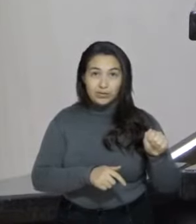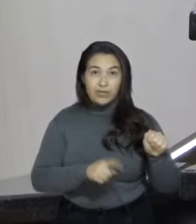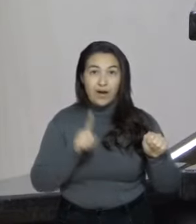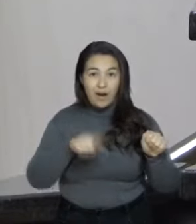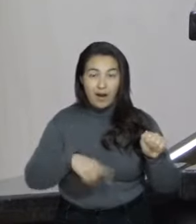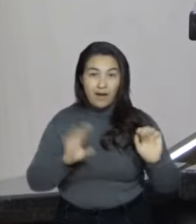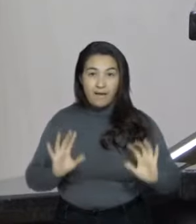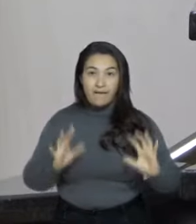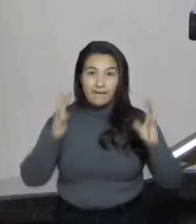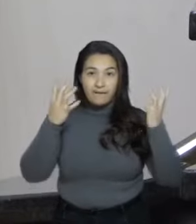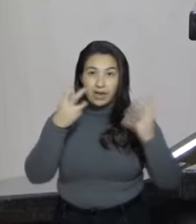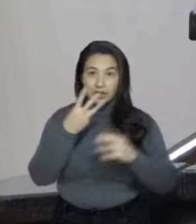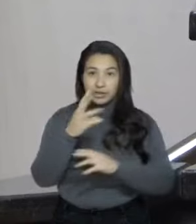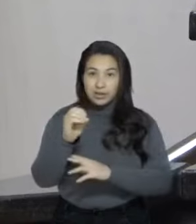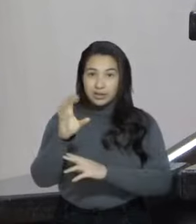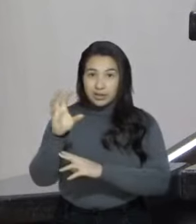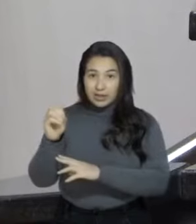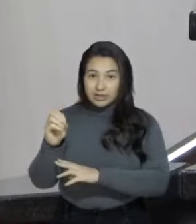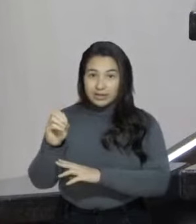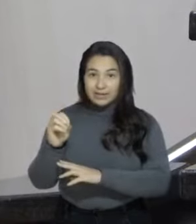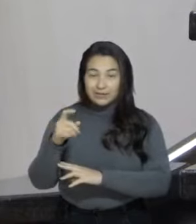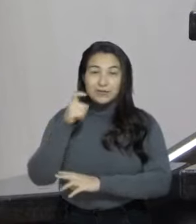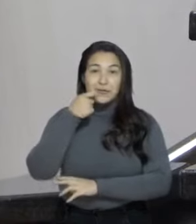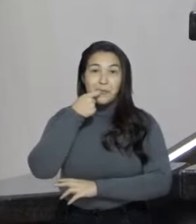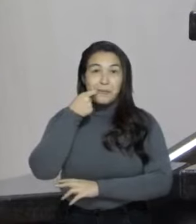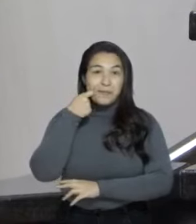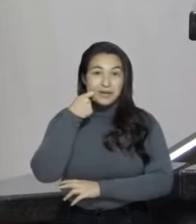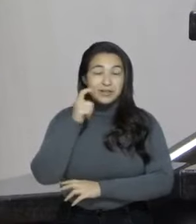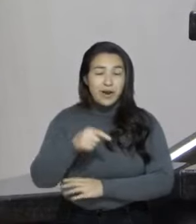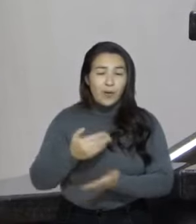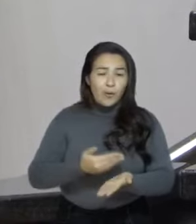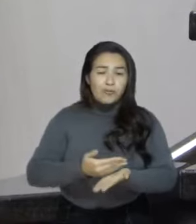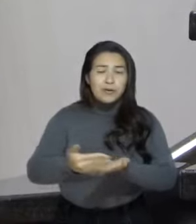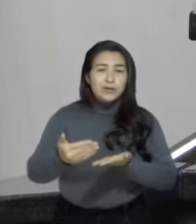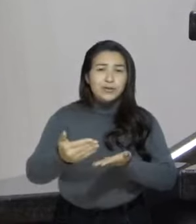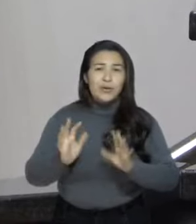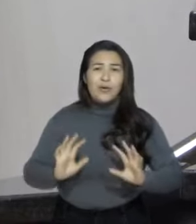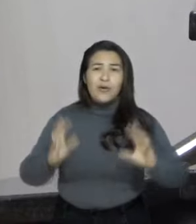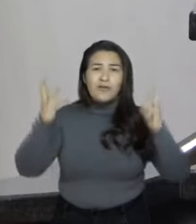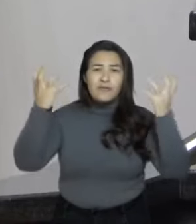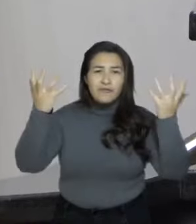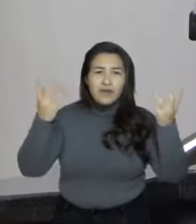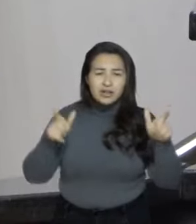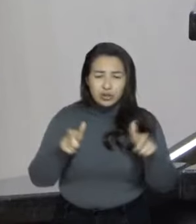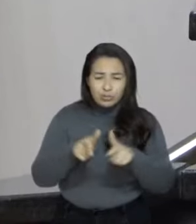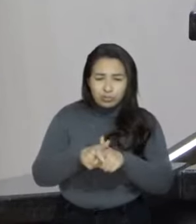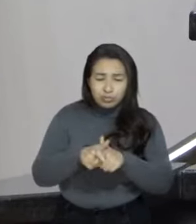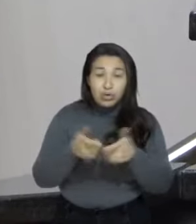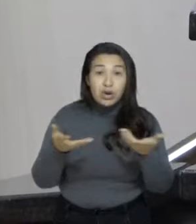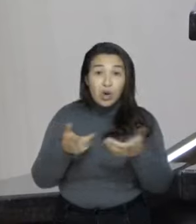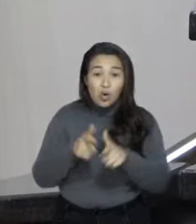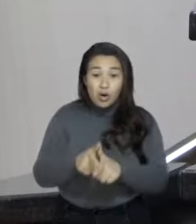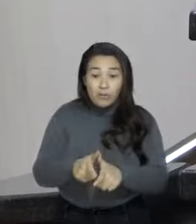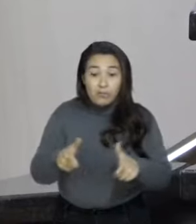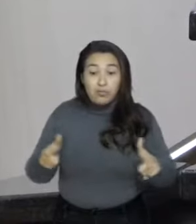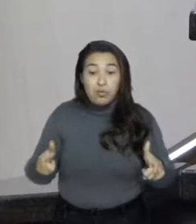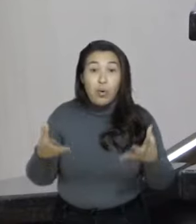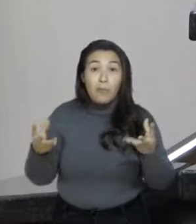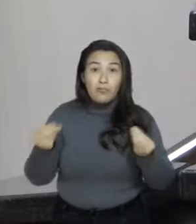movimentação da comunidade e hoje é uma festa Municipal que atrai milhares de pessoas para o nosso município